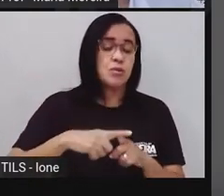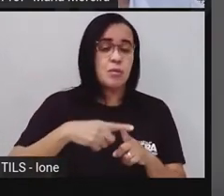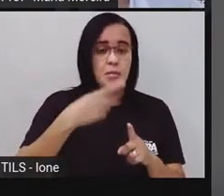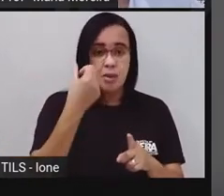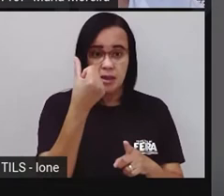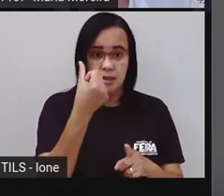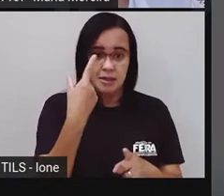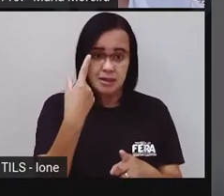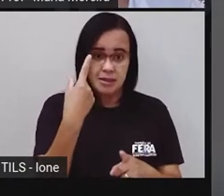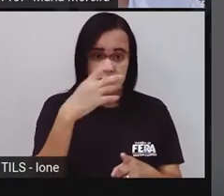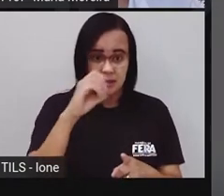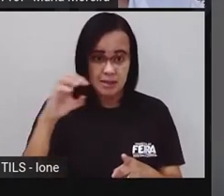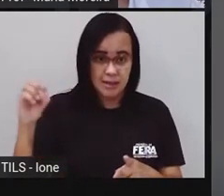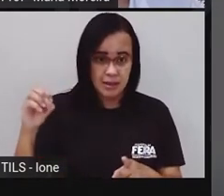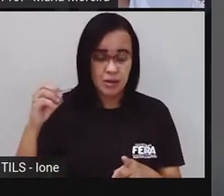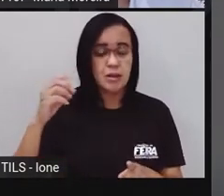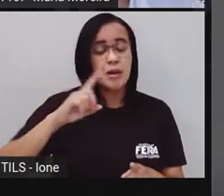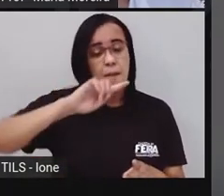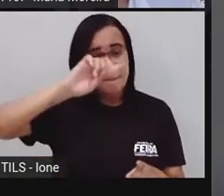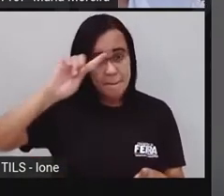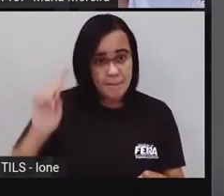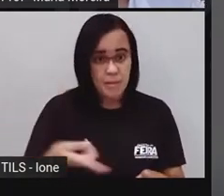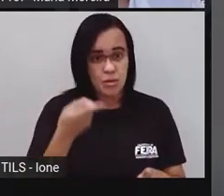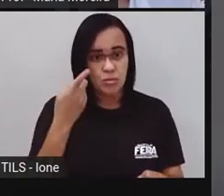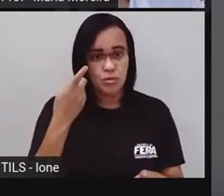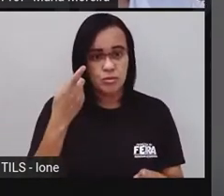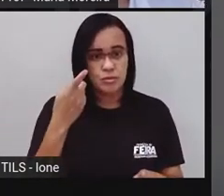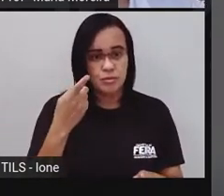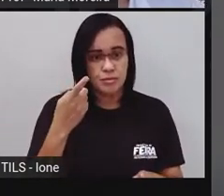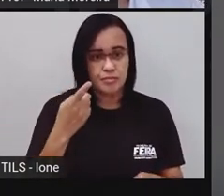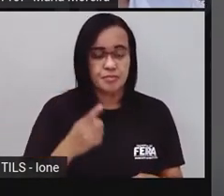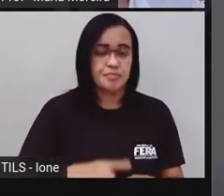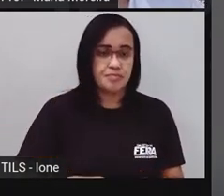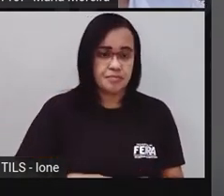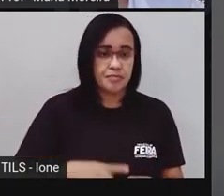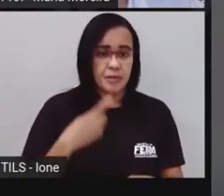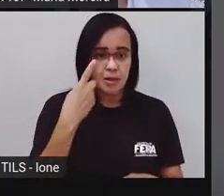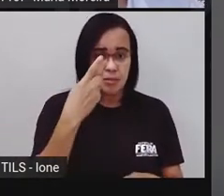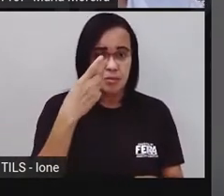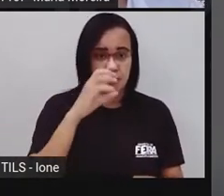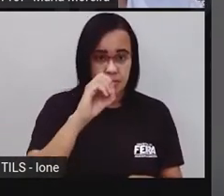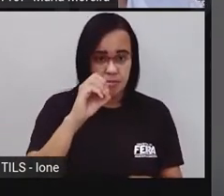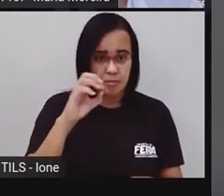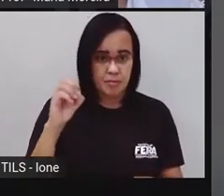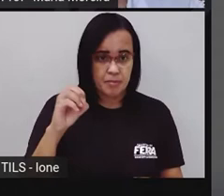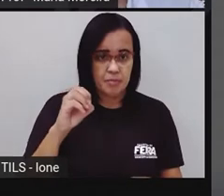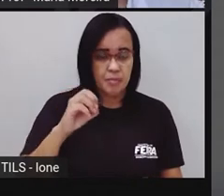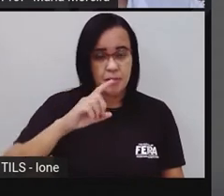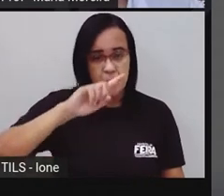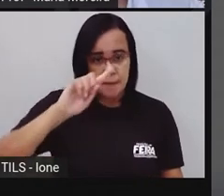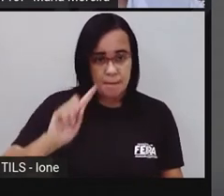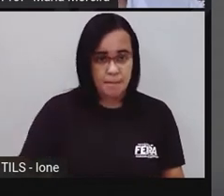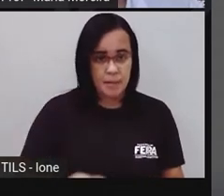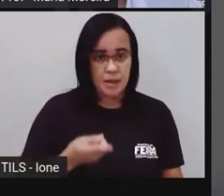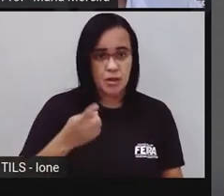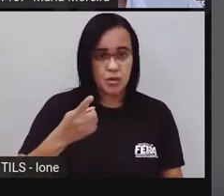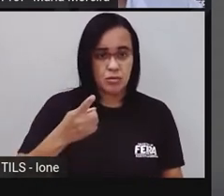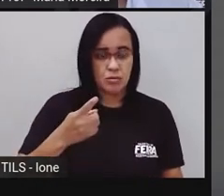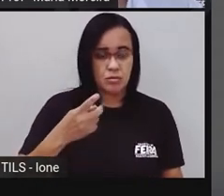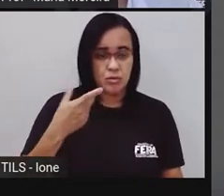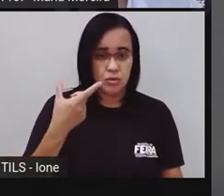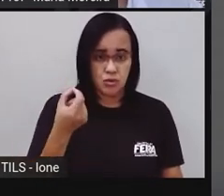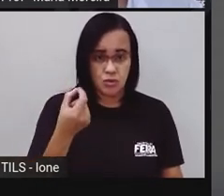900 e mais 100 mil mil mas 100 mil 100 mais 100